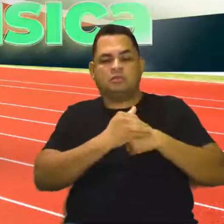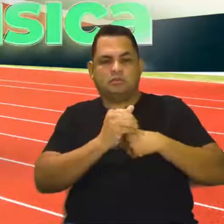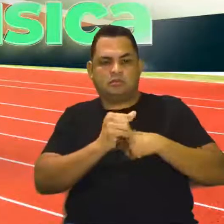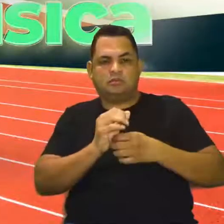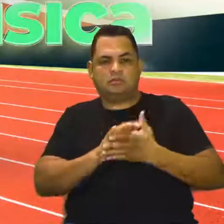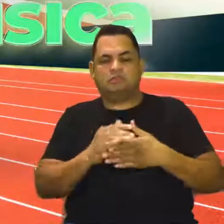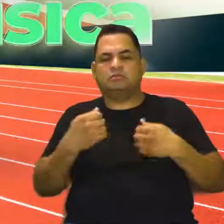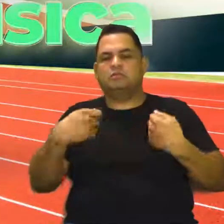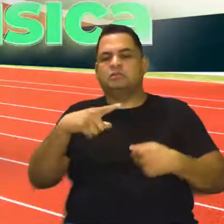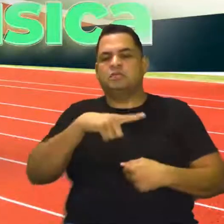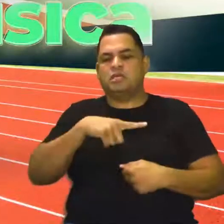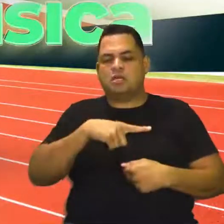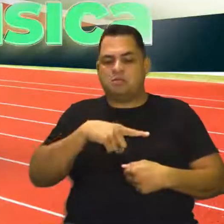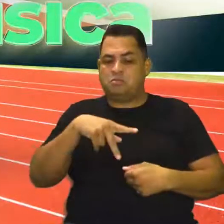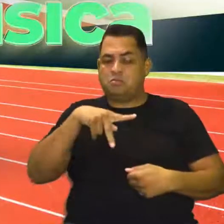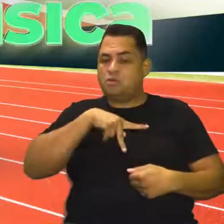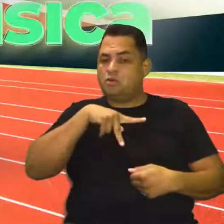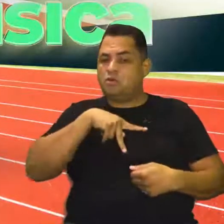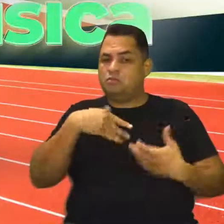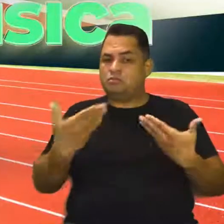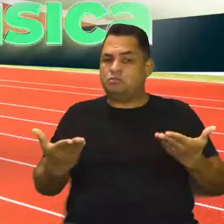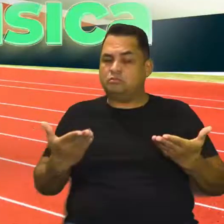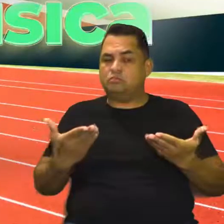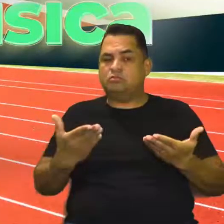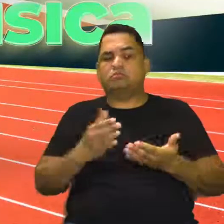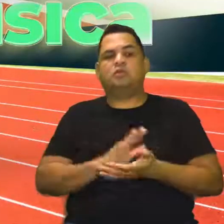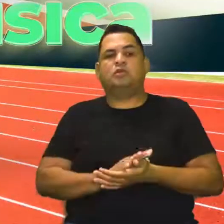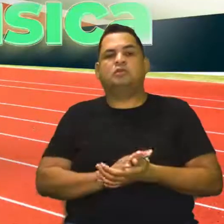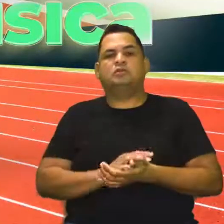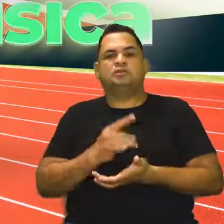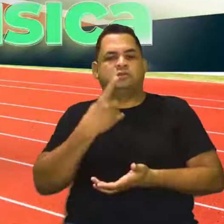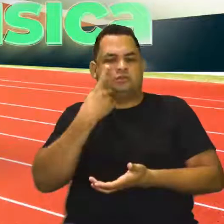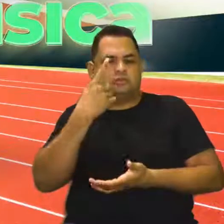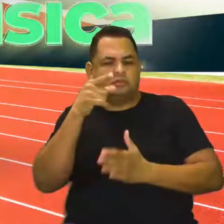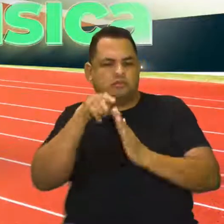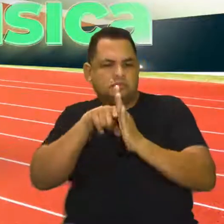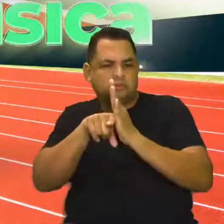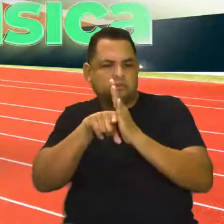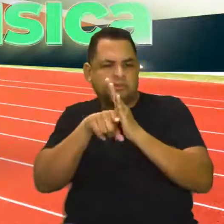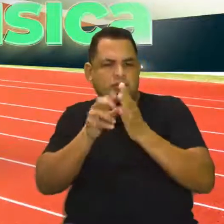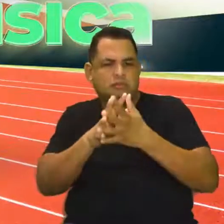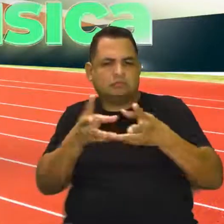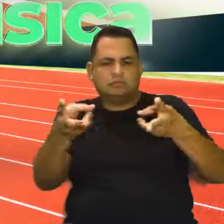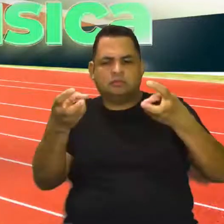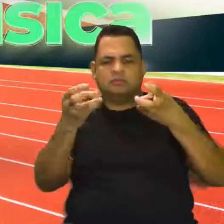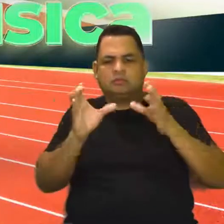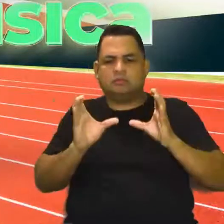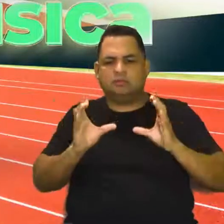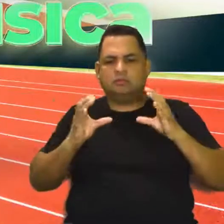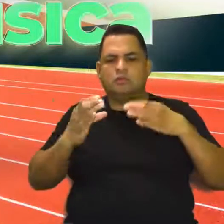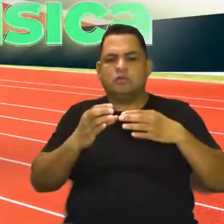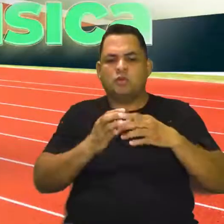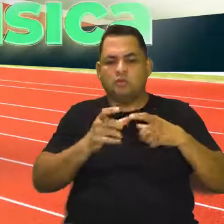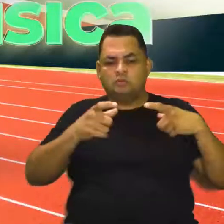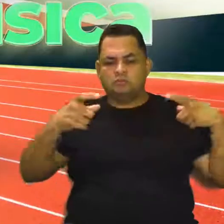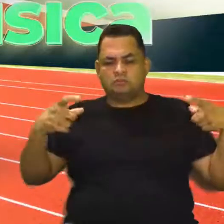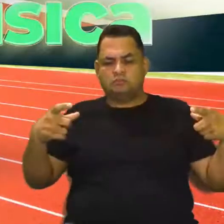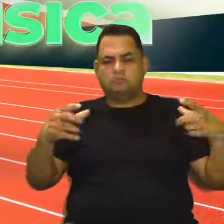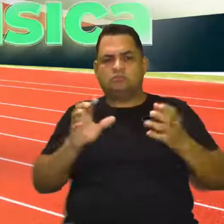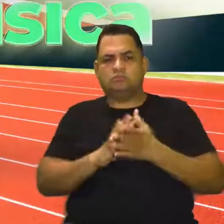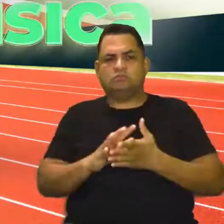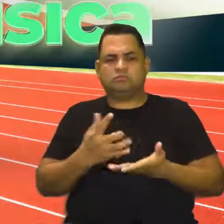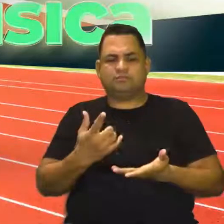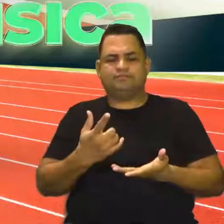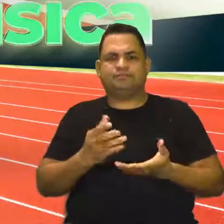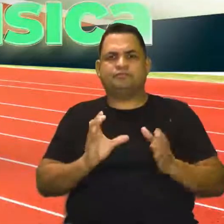mais que eu tenho comigo, né? E aí, quando a gente começa a olhar, por exemplo, essas pesquisas aí, a gente percebe que tem um grupo muito grande, né? Se a gente for pensar aí no